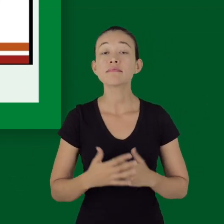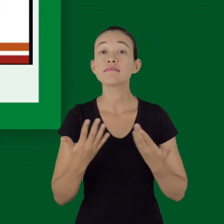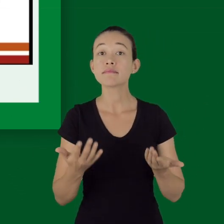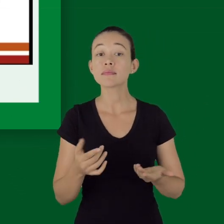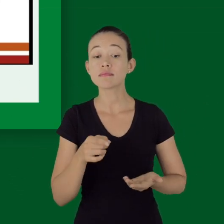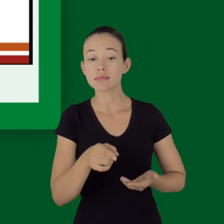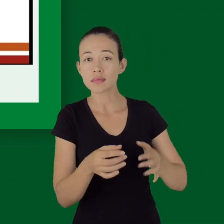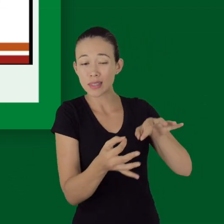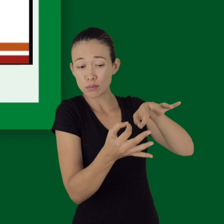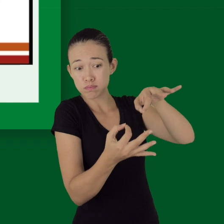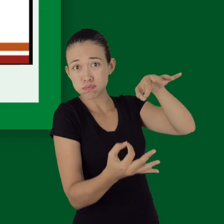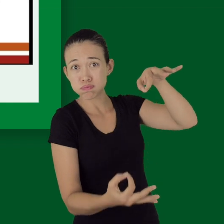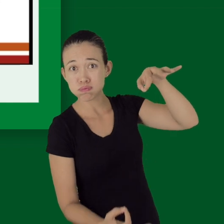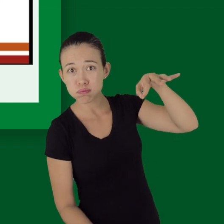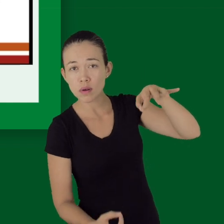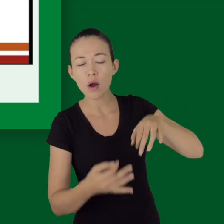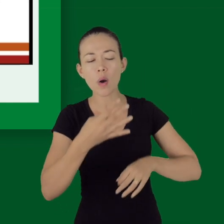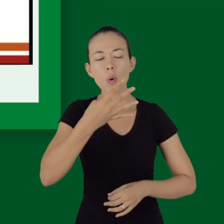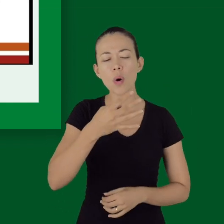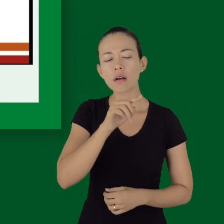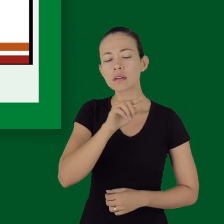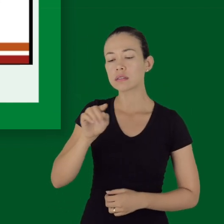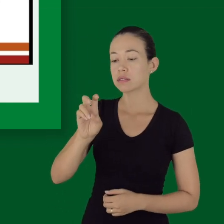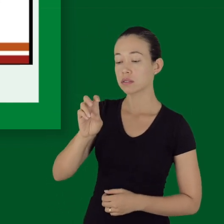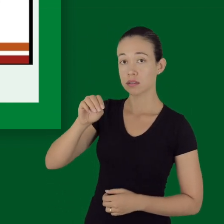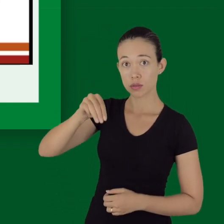são altamente significativas. Mergulho em águas rasas,